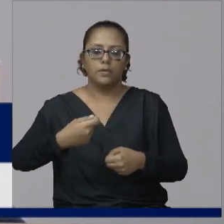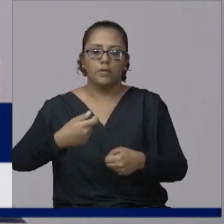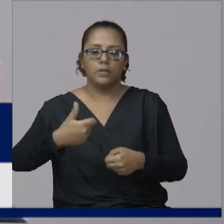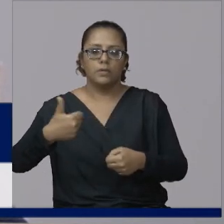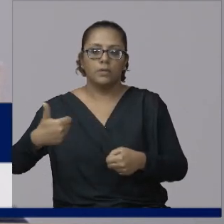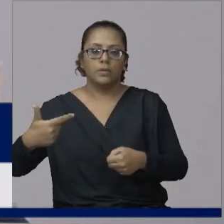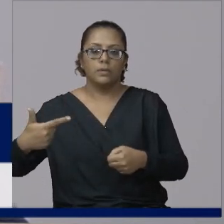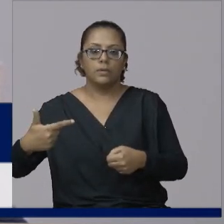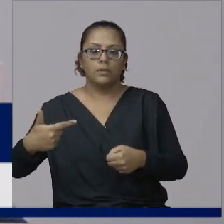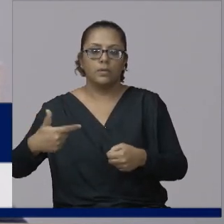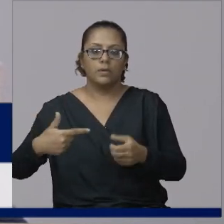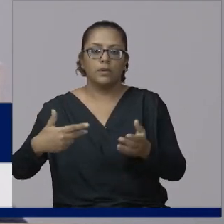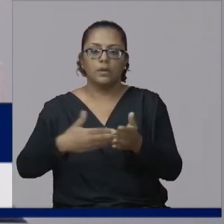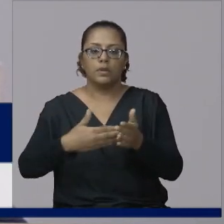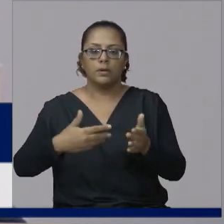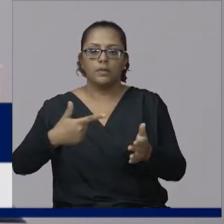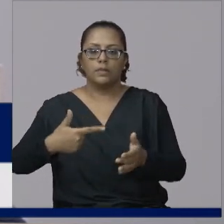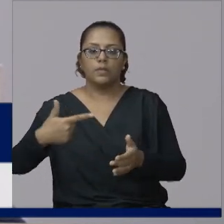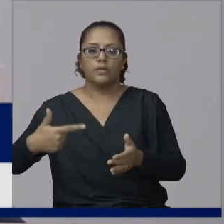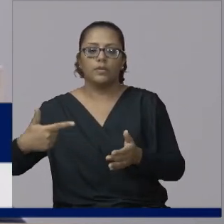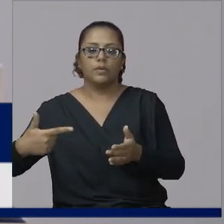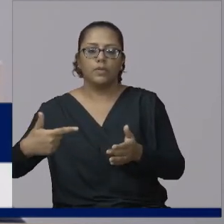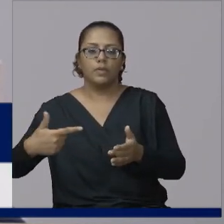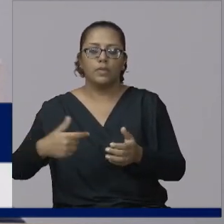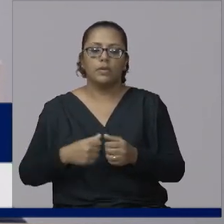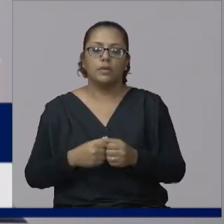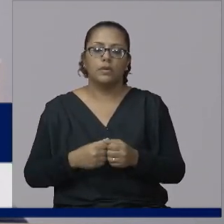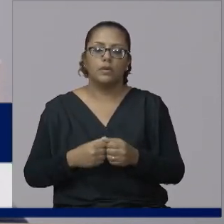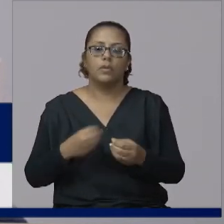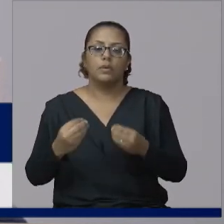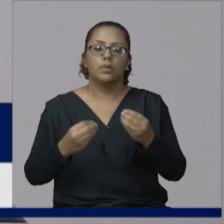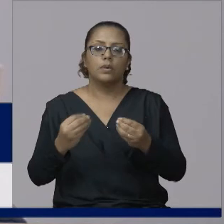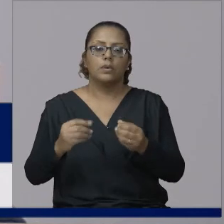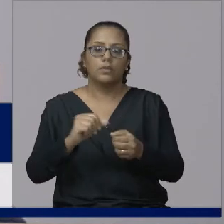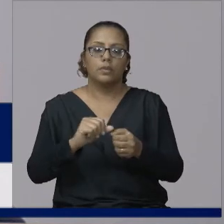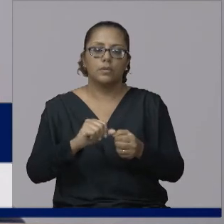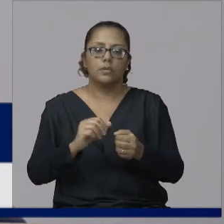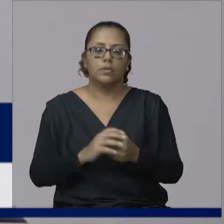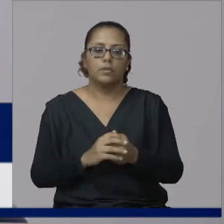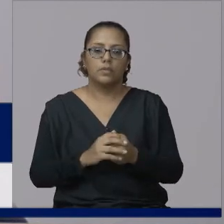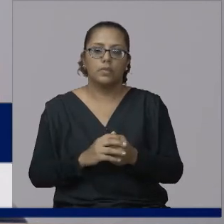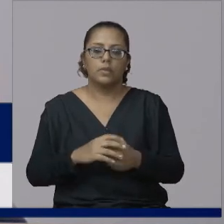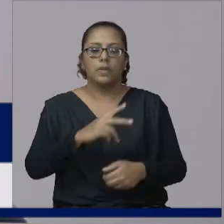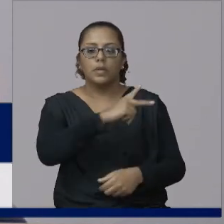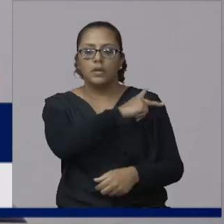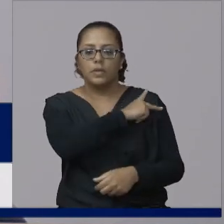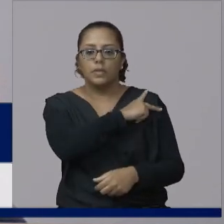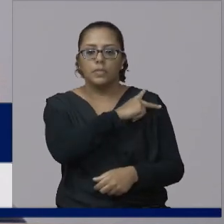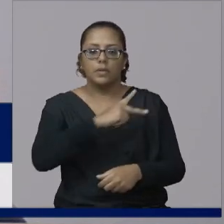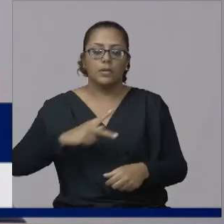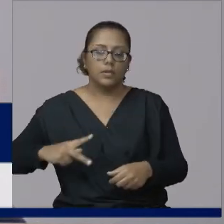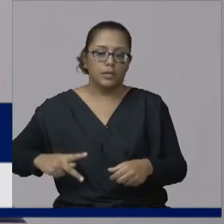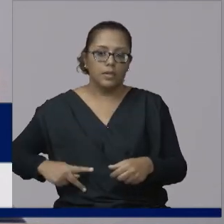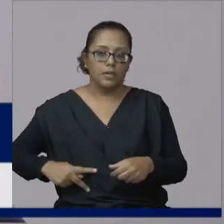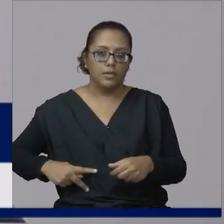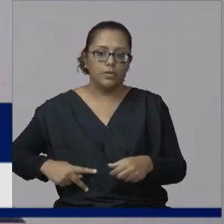2021-2022. Será da seguinte forma: presidente Robertinho da